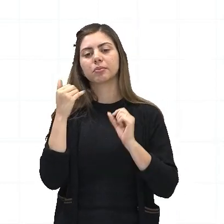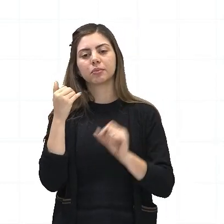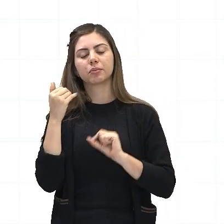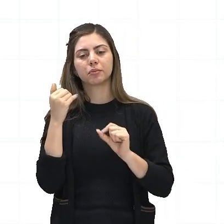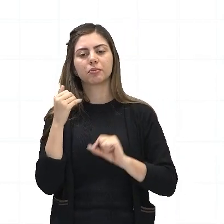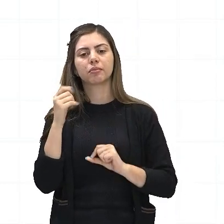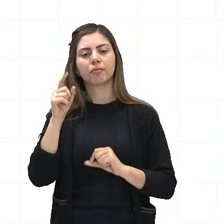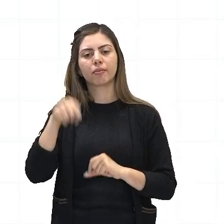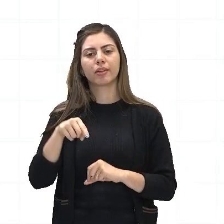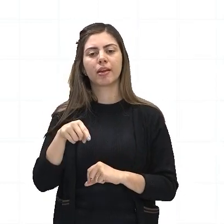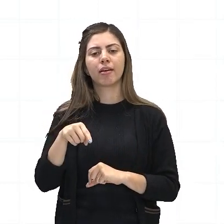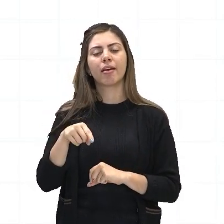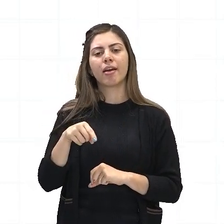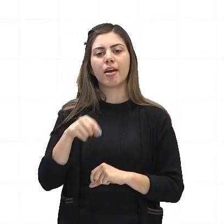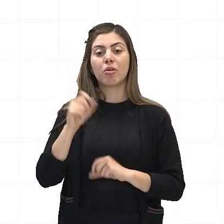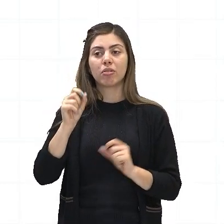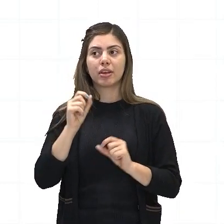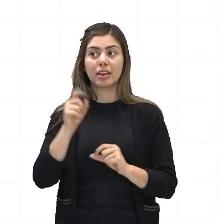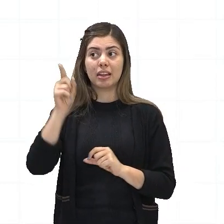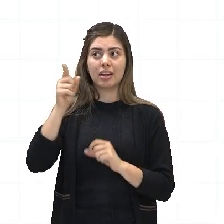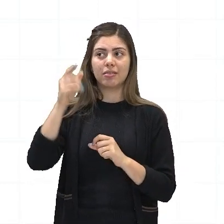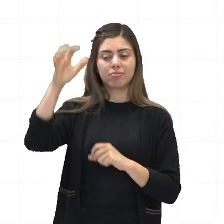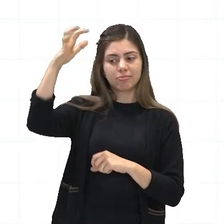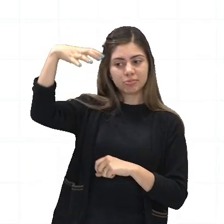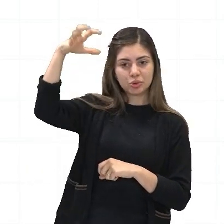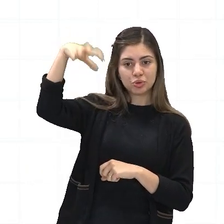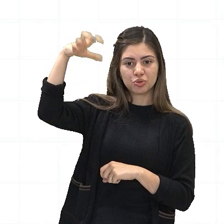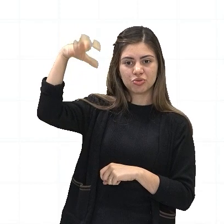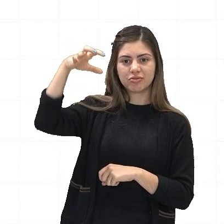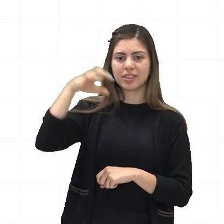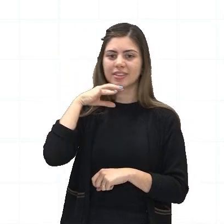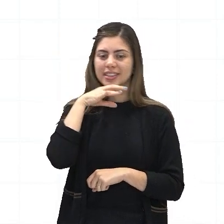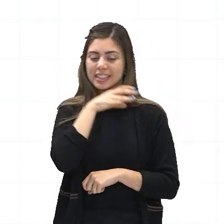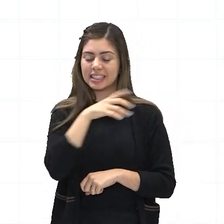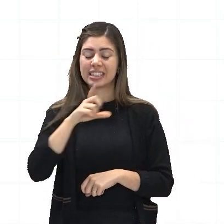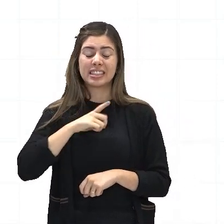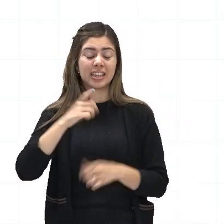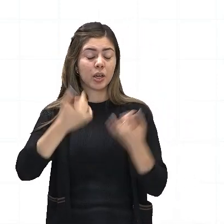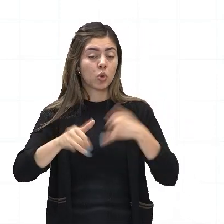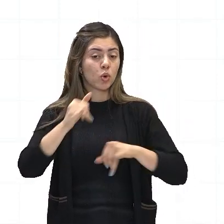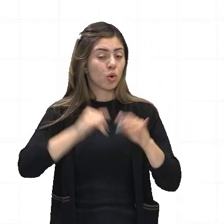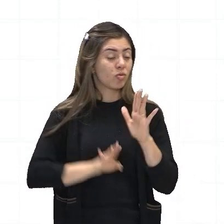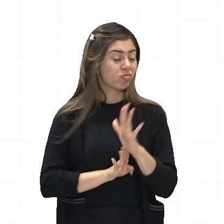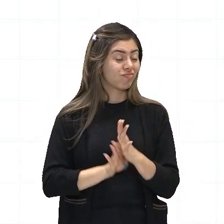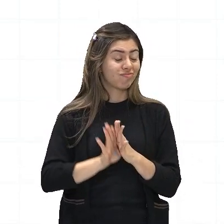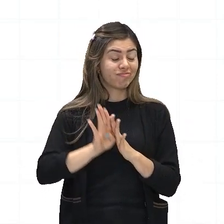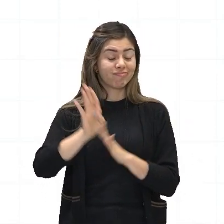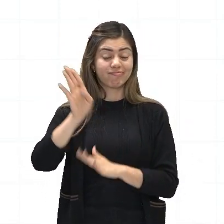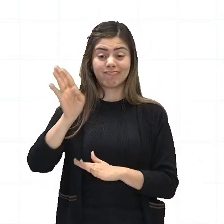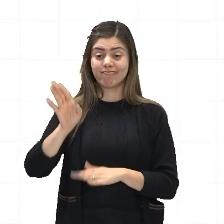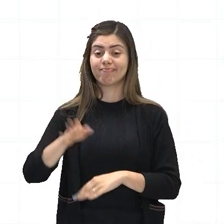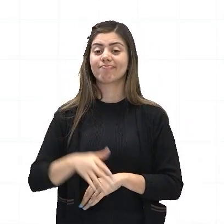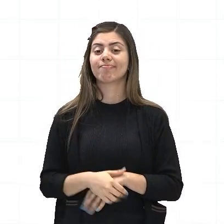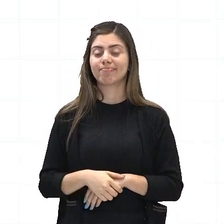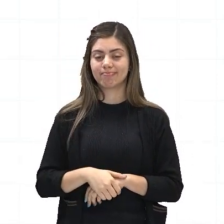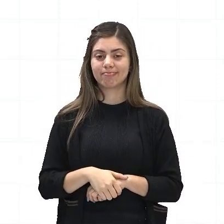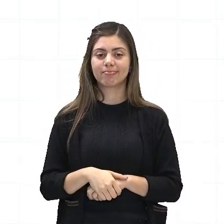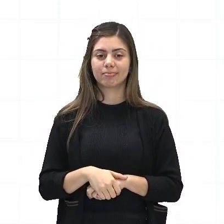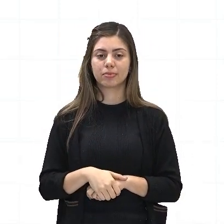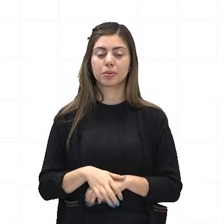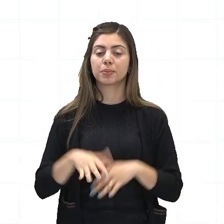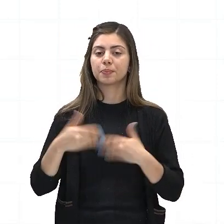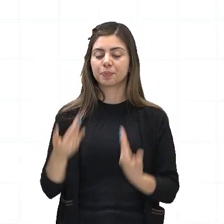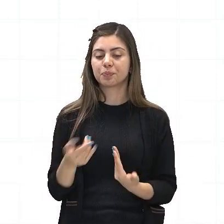dos vilões ali no consumo de energia elétrica, ele consome bastante energia, certo? Então, olha aí, a energia